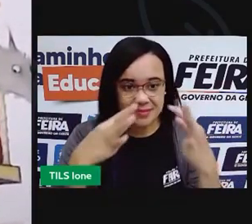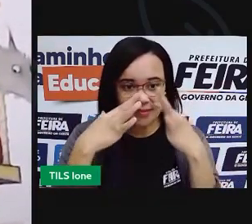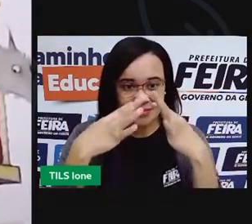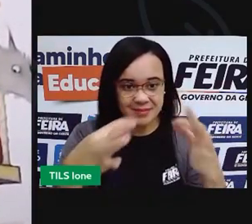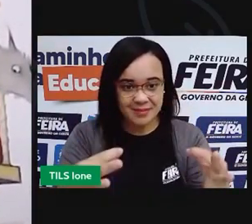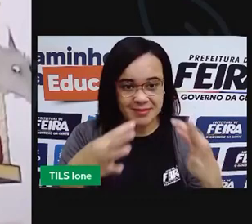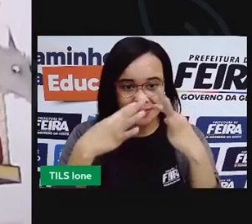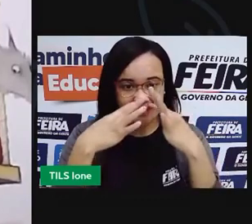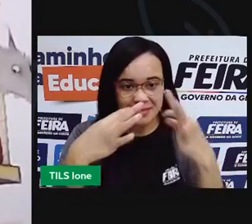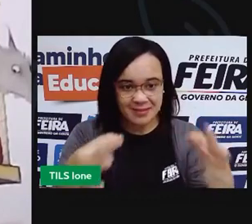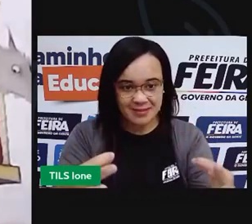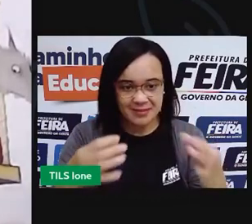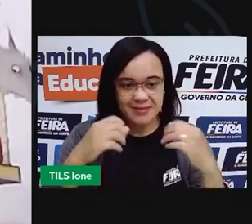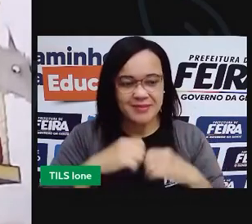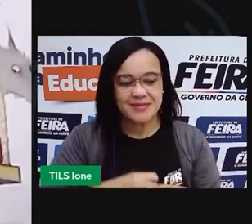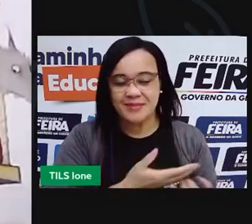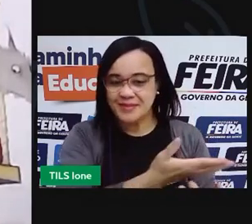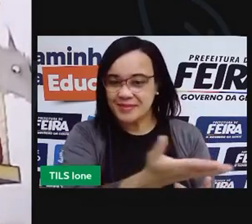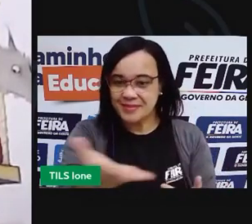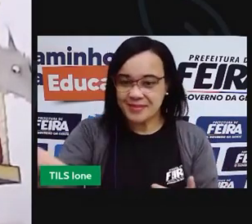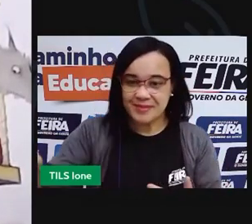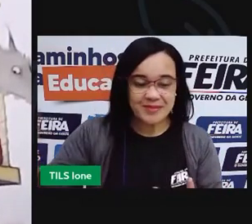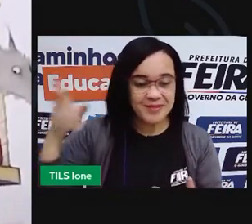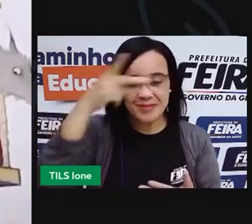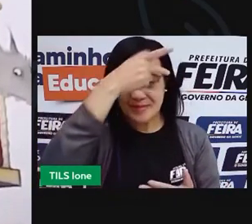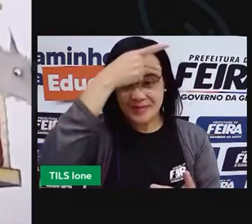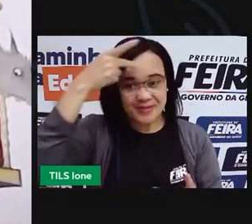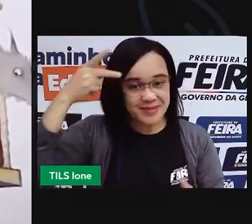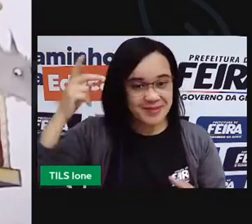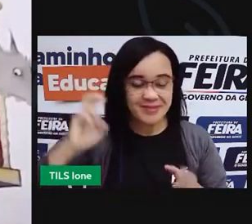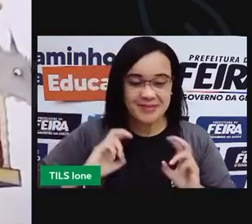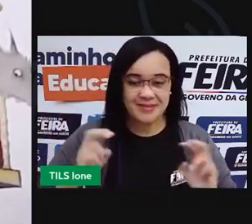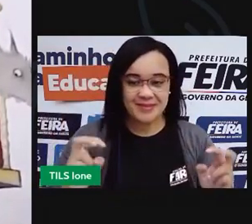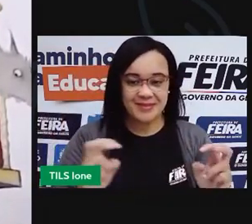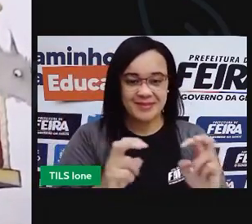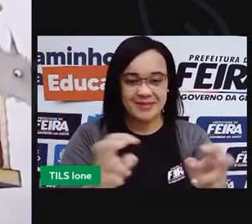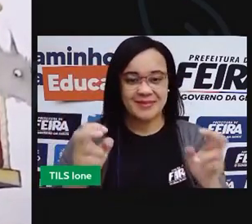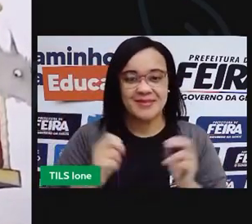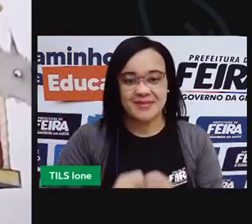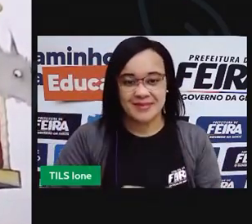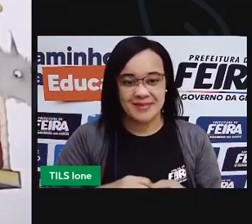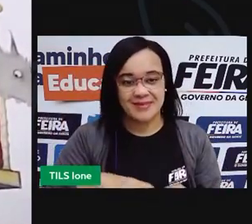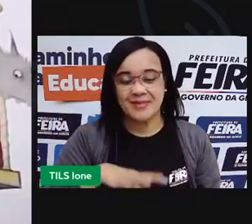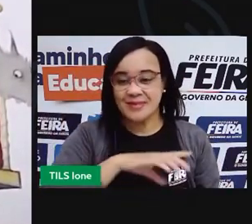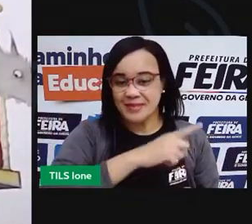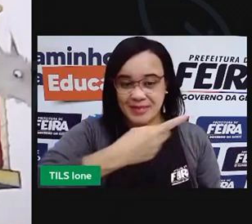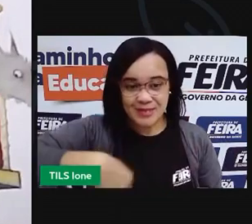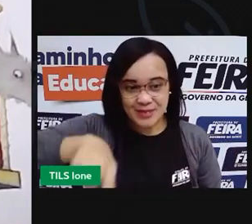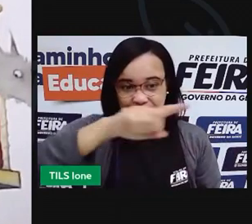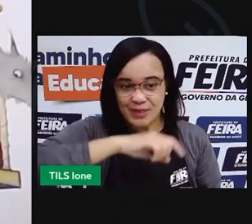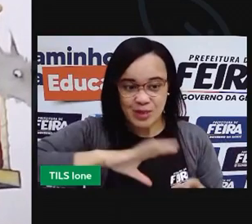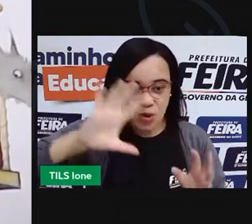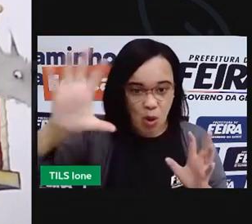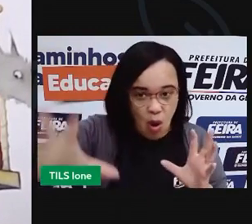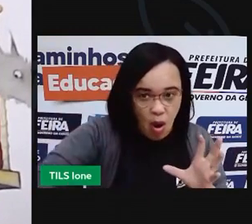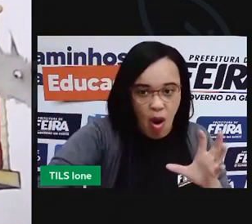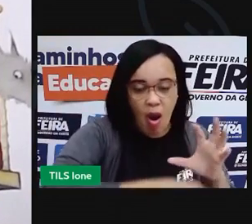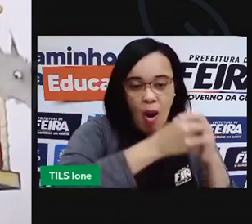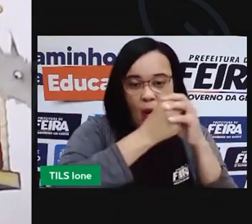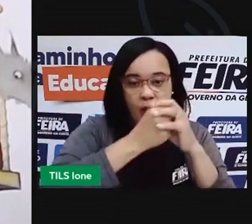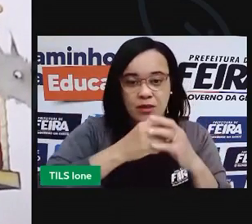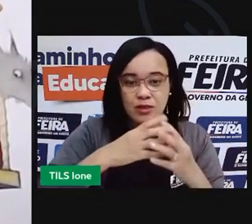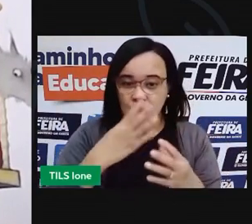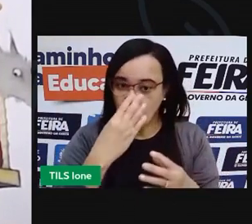Atenção, atenção, respeitável público. Nós capturamos um lobo selvagem.